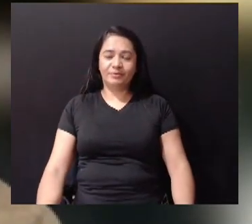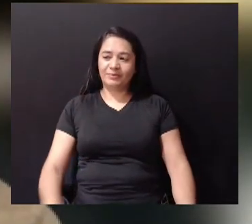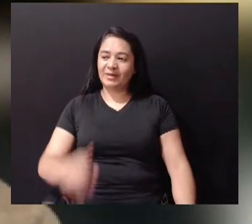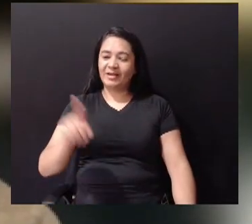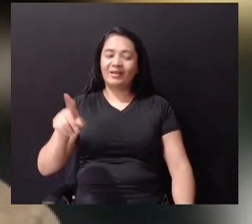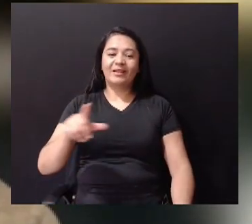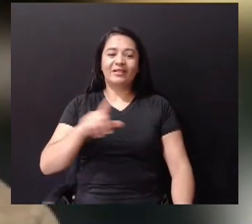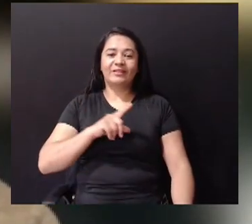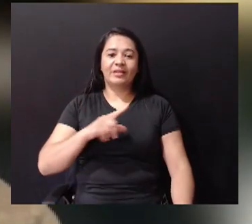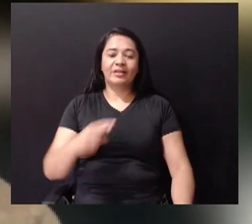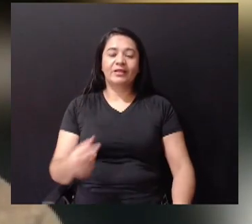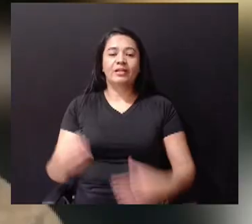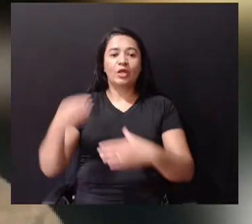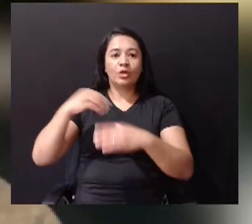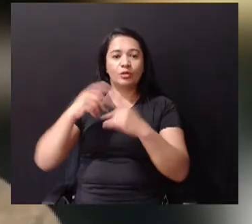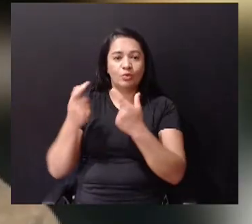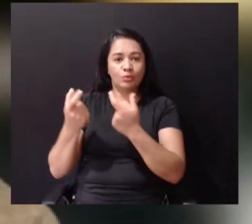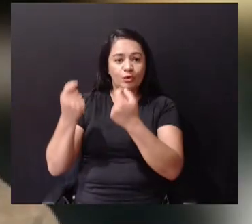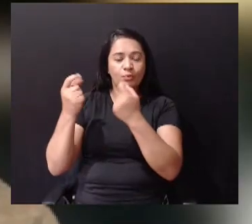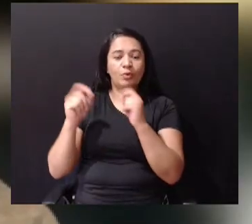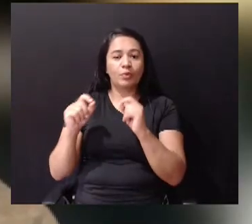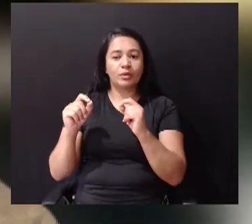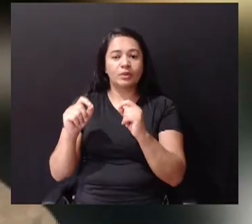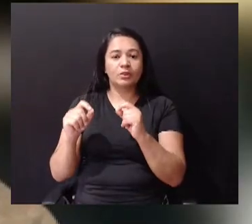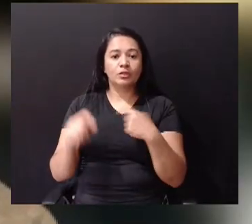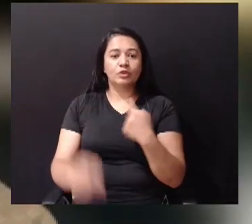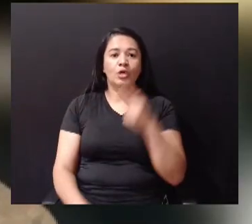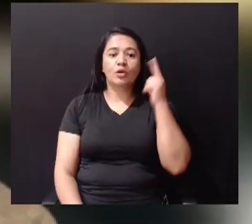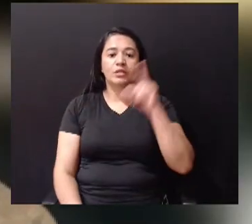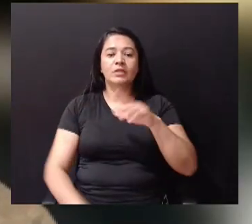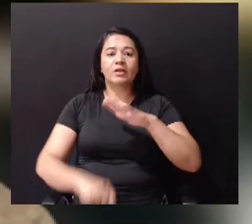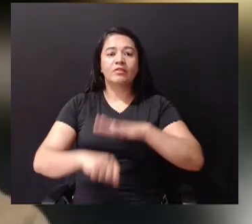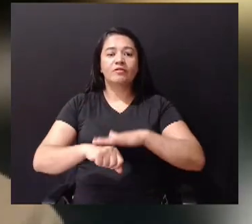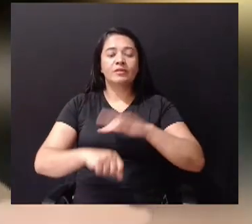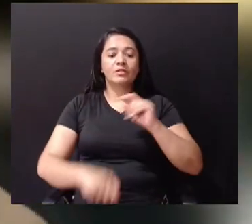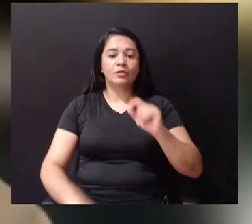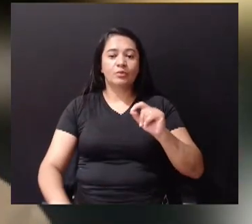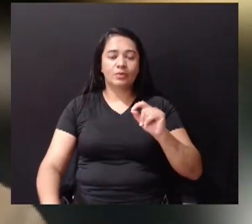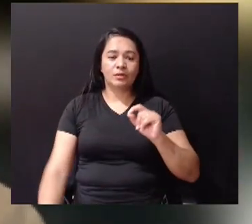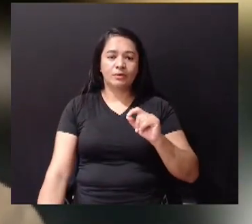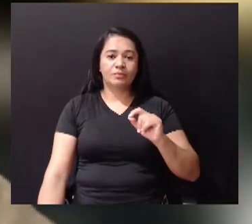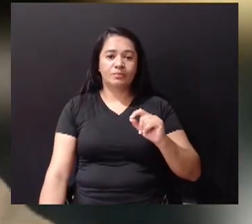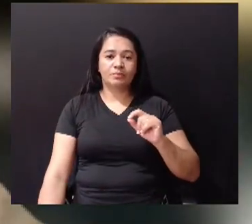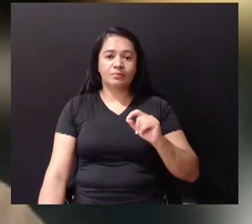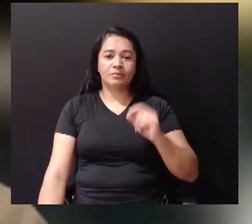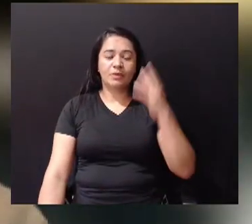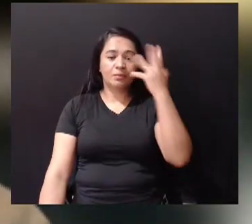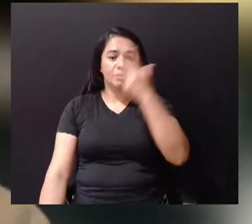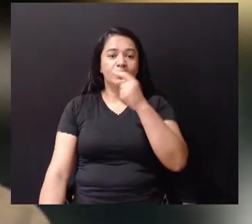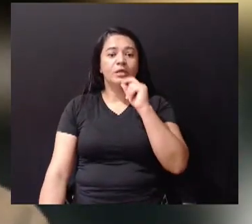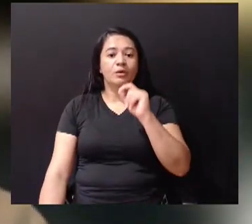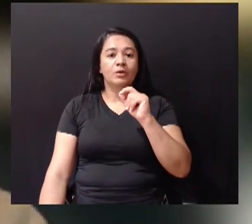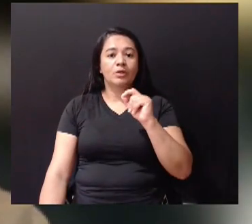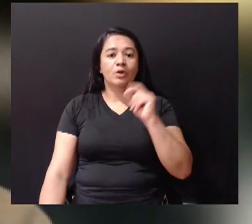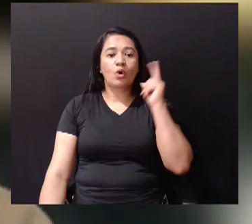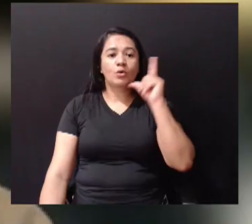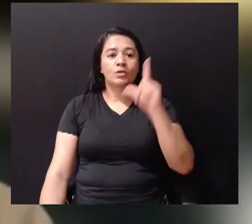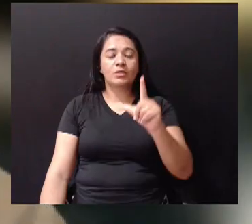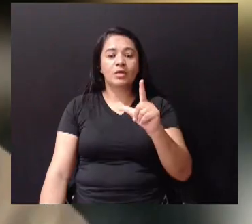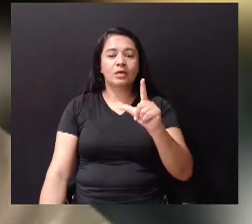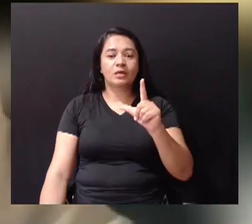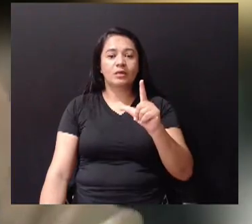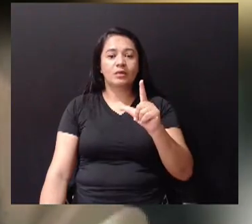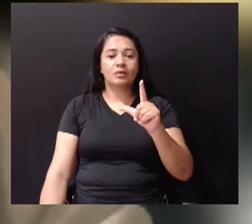tem específico. A gente consegue fazer uma coisa hoje já que é muito bonita. A gente consegue oferecer, isso já não é em